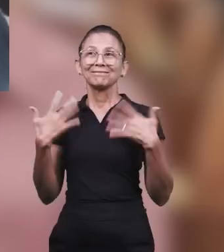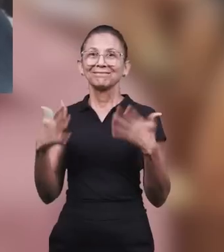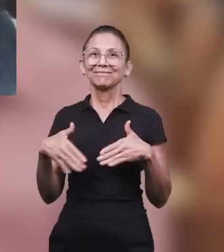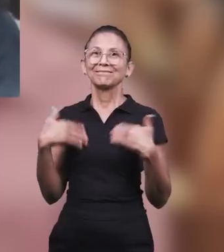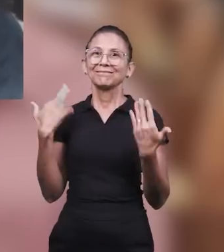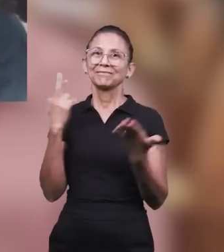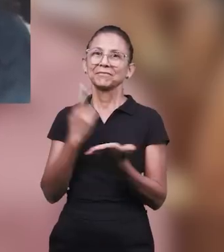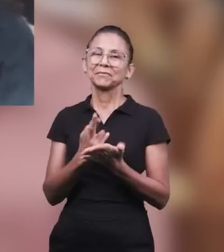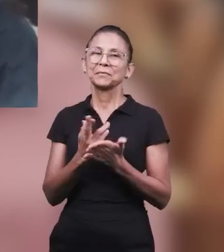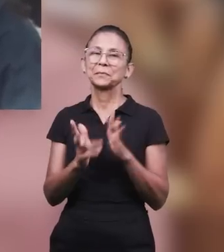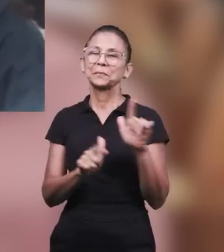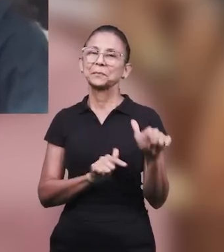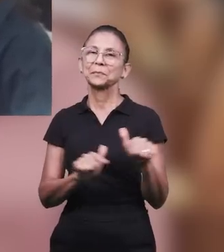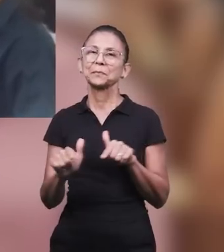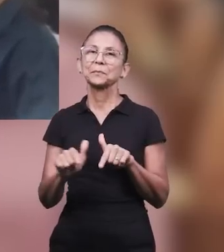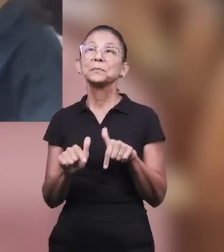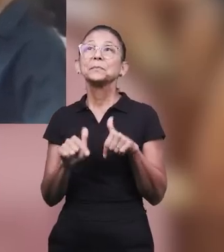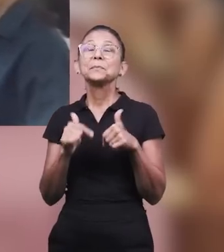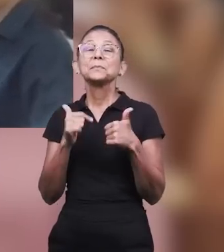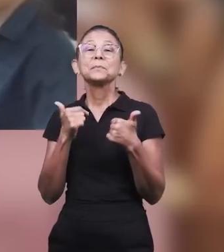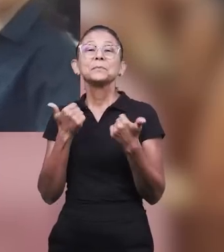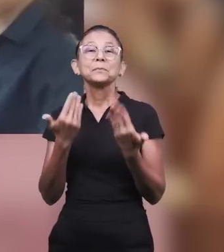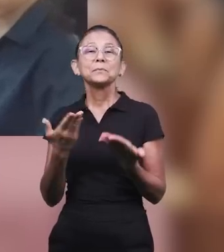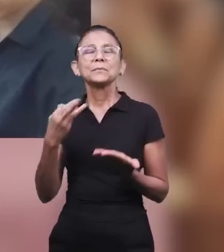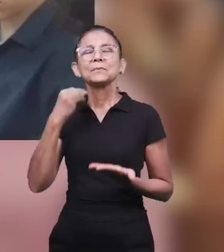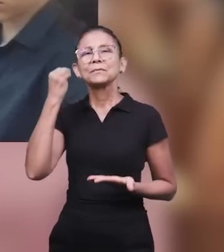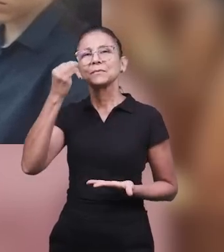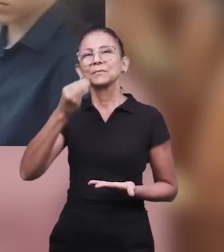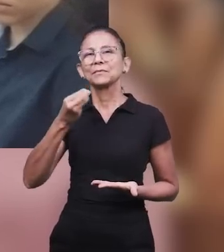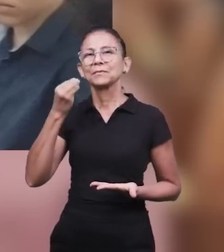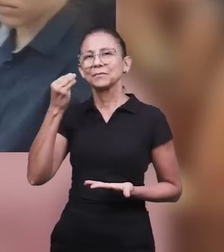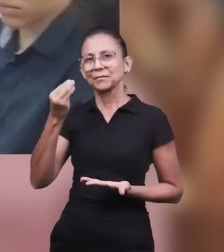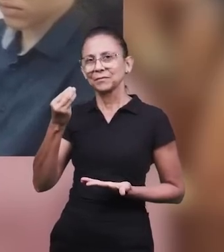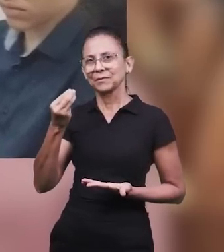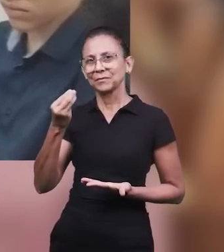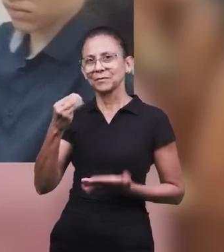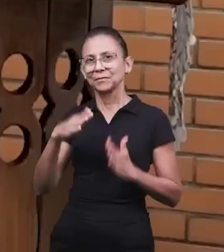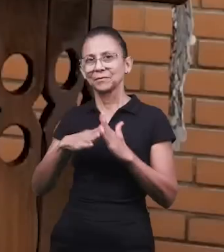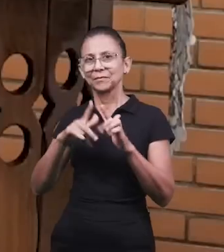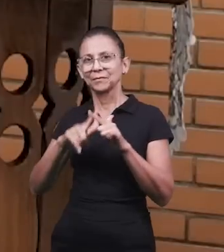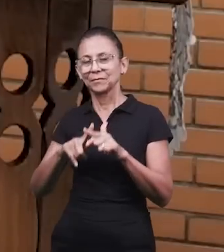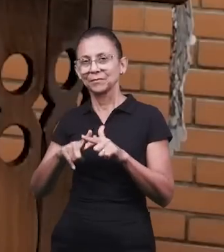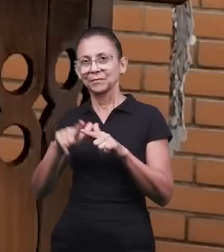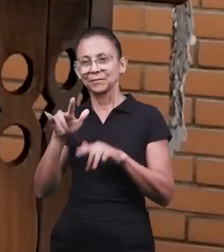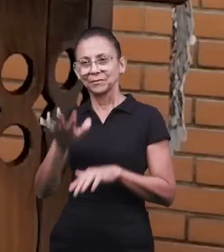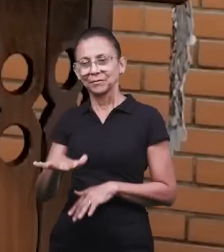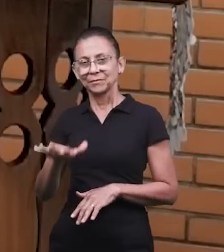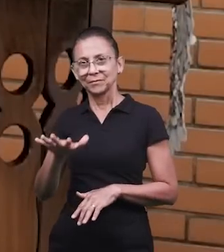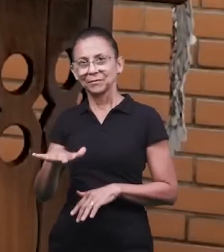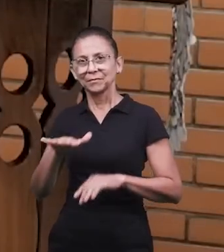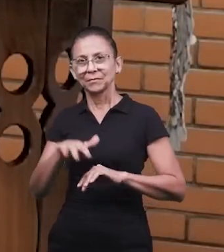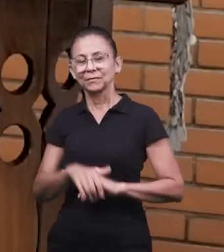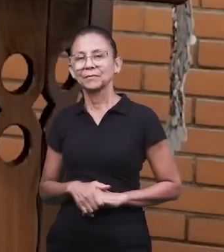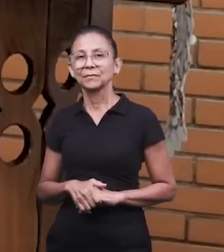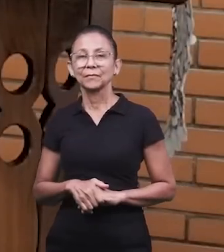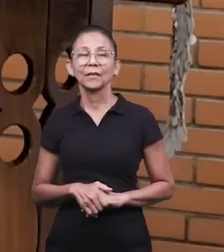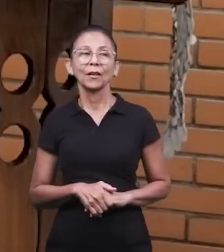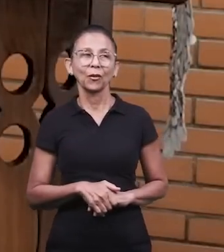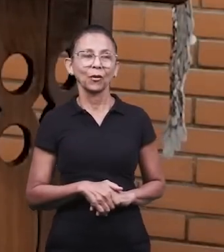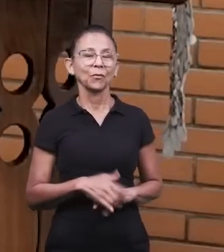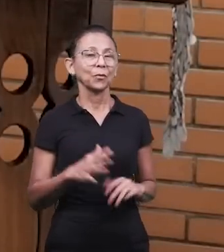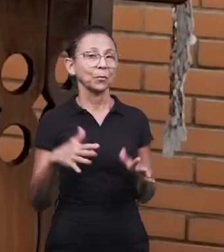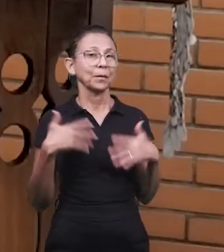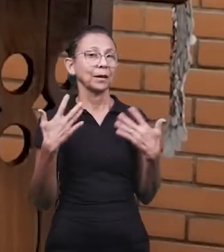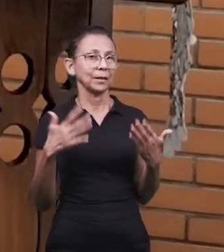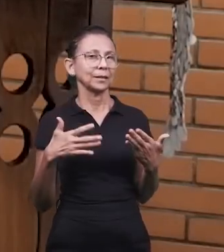resultado desse trabalho, que resultou em grandes experiências para a igreja local. Olha, Jorge, os irmãos se alegraram muito, viu,